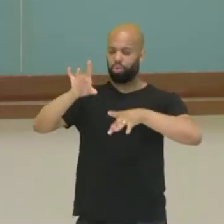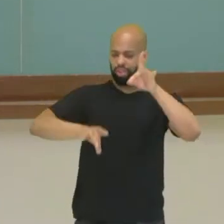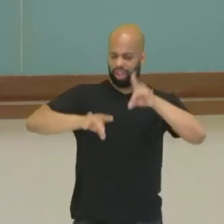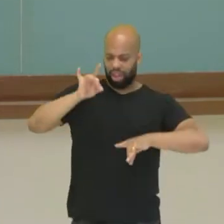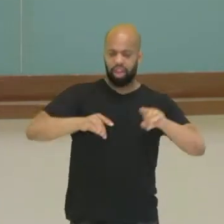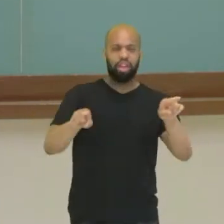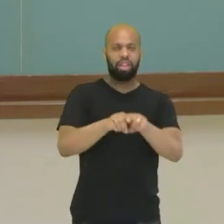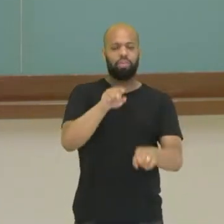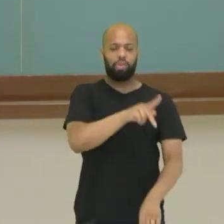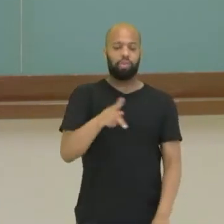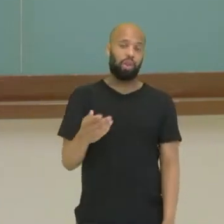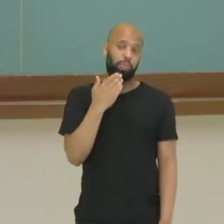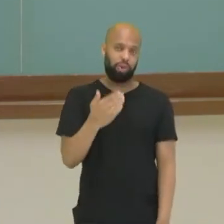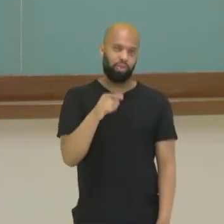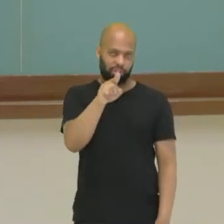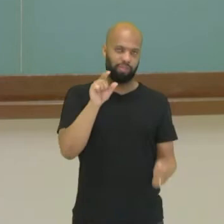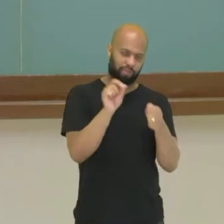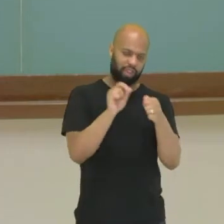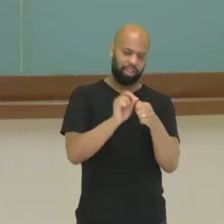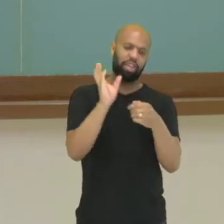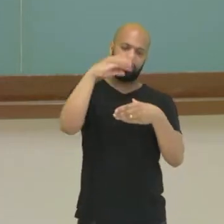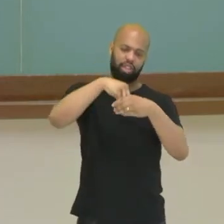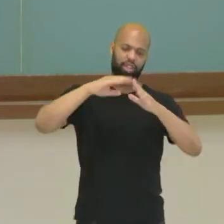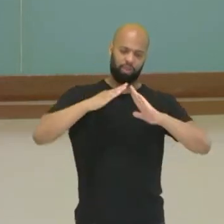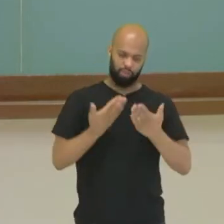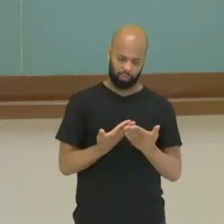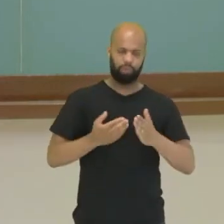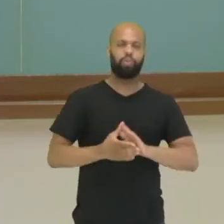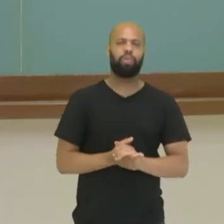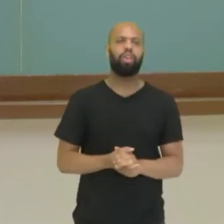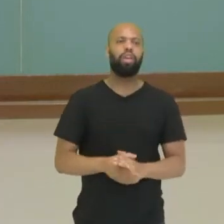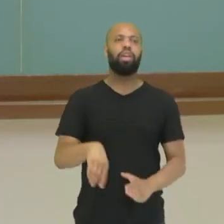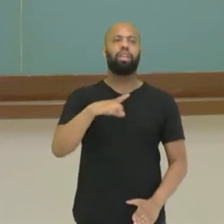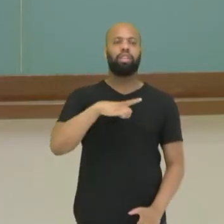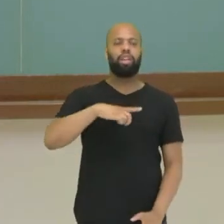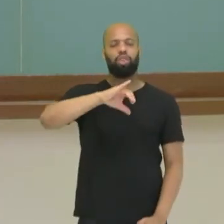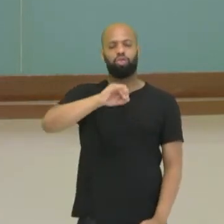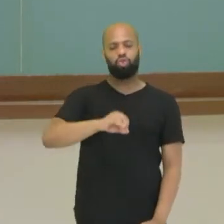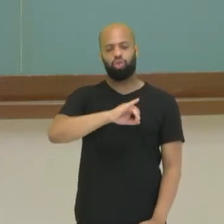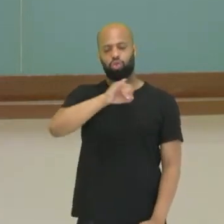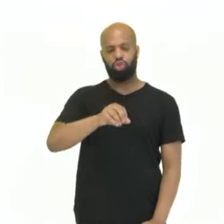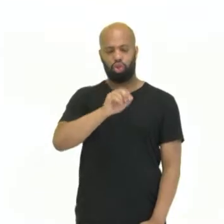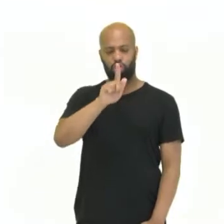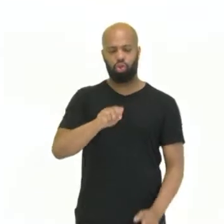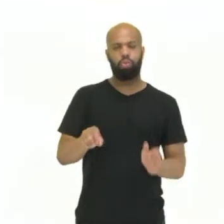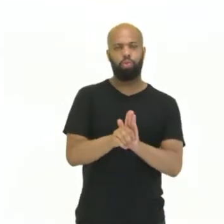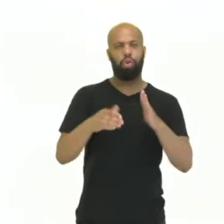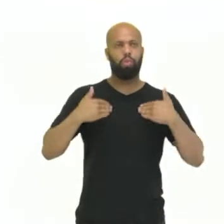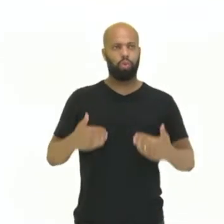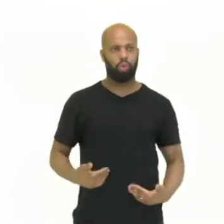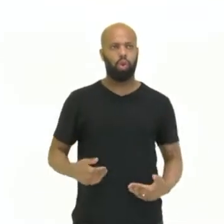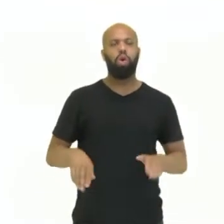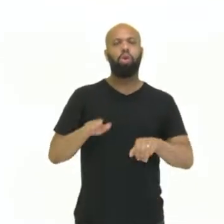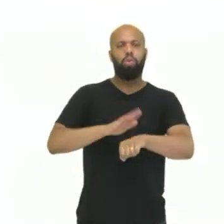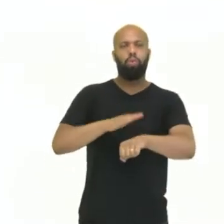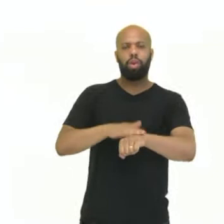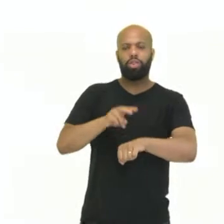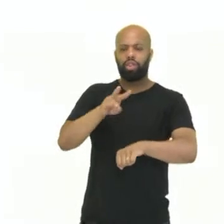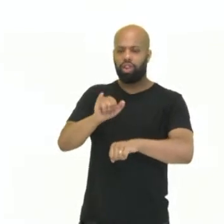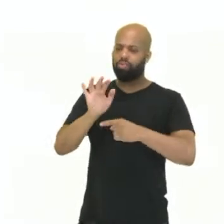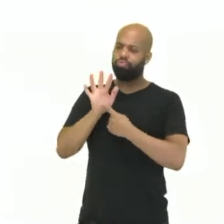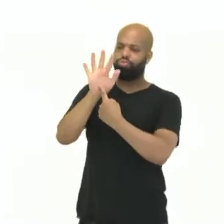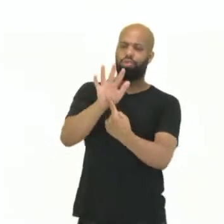que a professora queira realizar dentro do ambiente escolar, tá? Existem jogos para exercitar o corpo, né, na interpretação, outros que